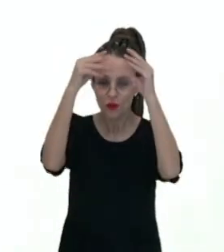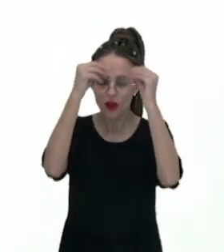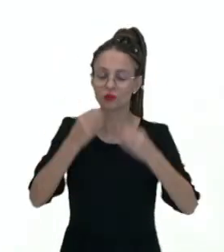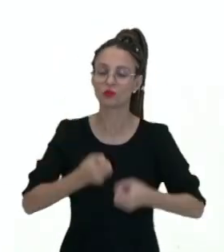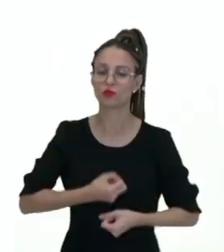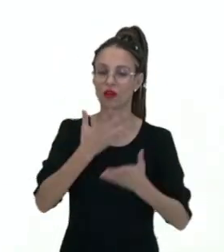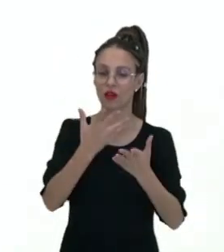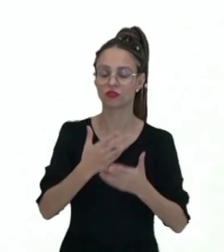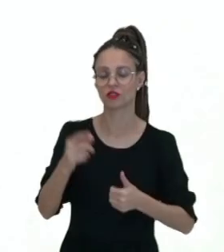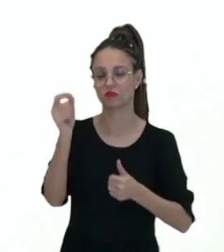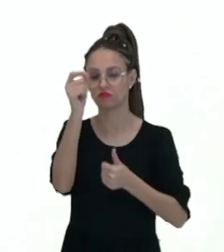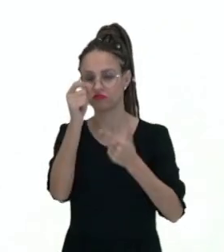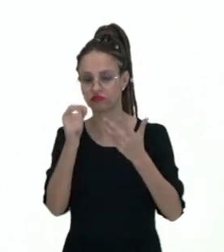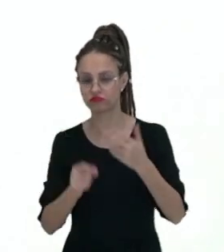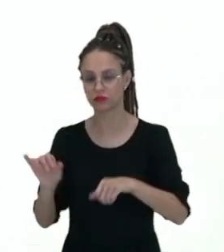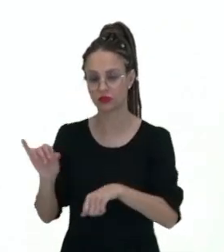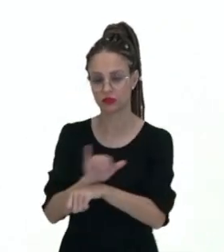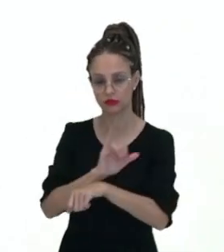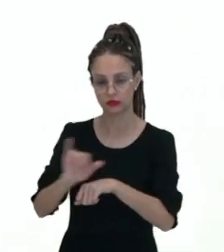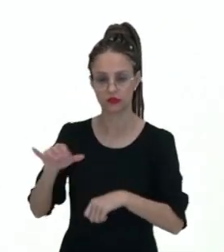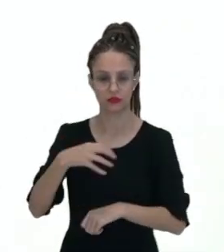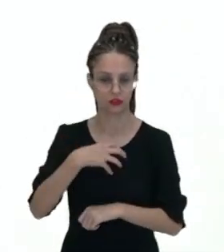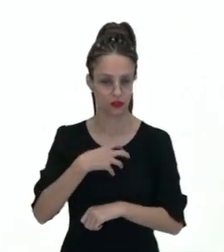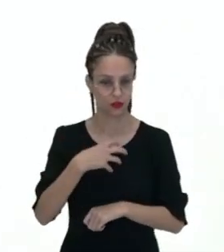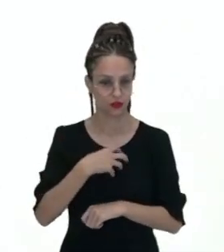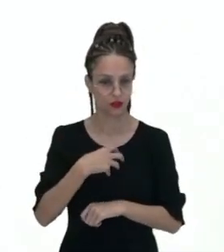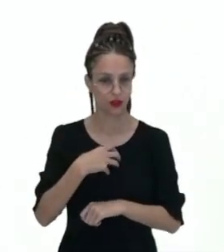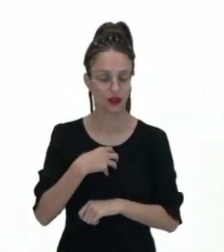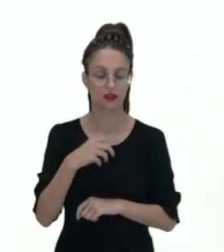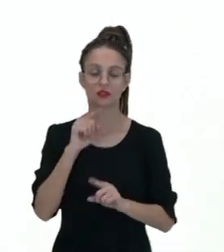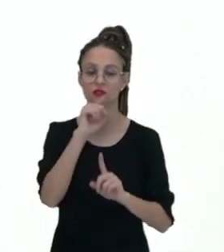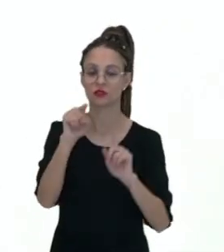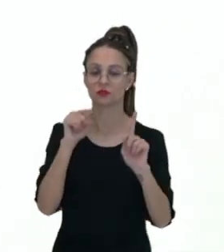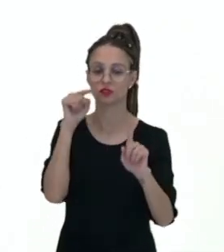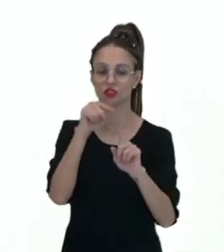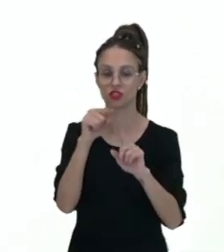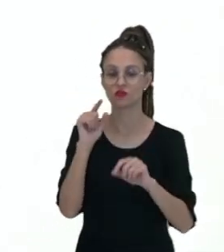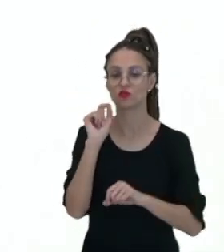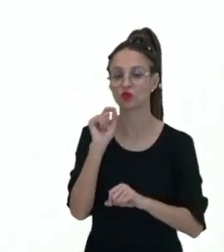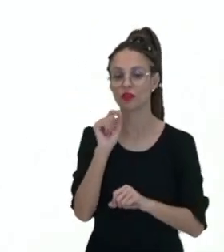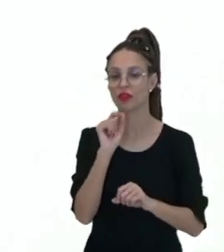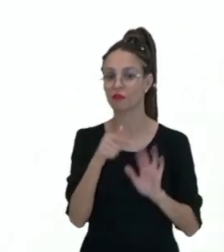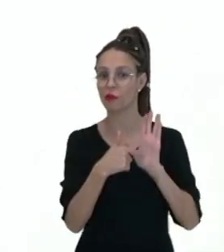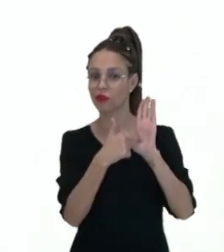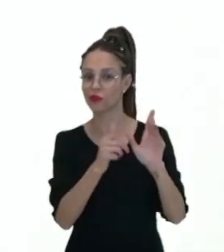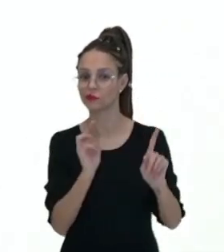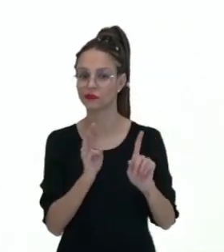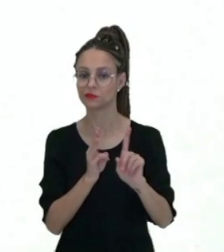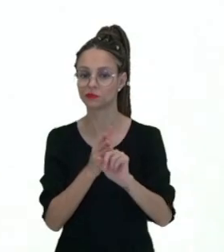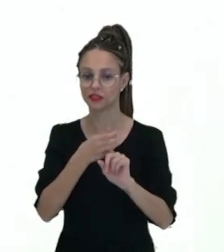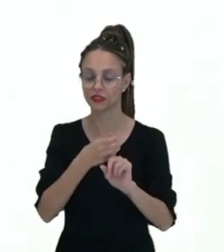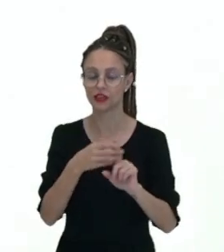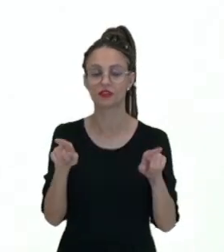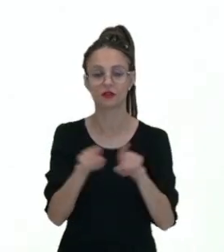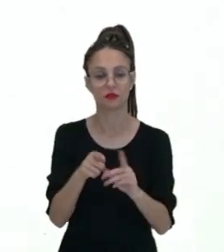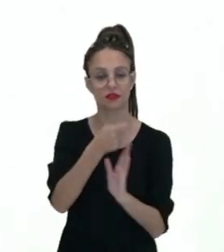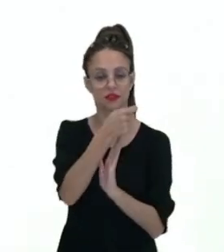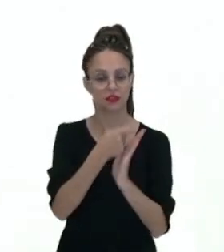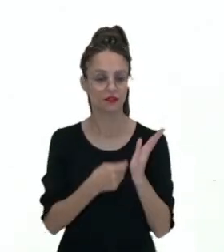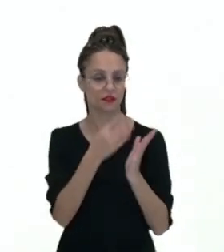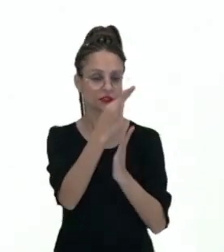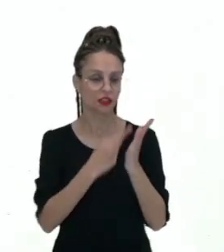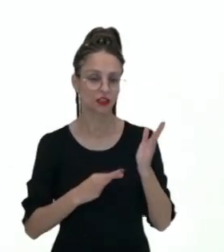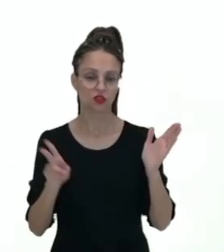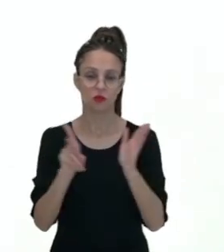explorando diversos recursos sensoriais, a fim do quê? De sugerir um mistério. Ele escreve muitos textos que apelam